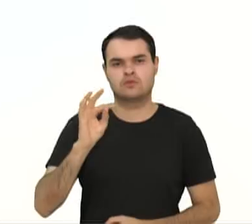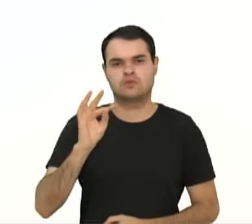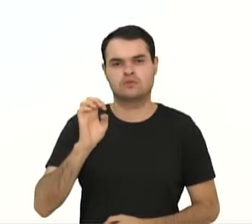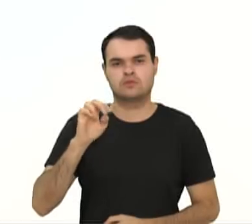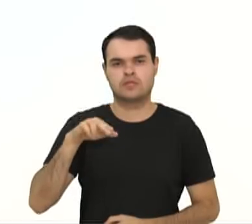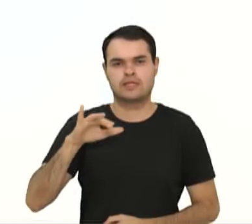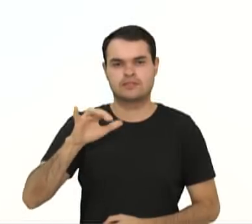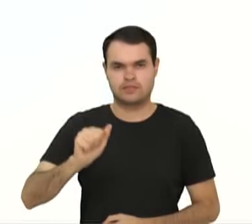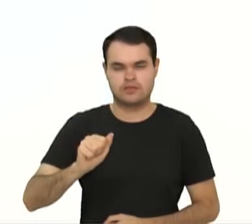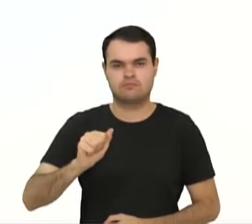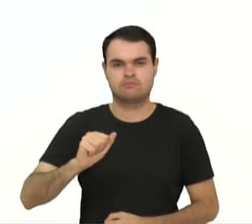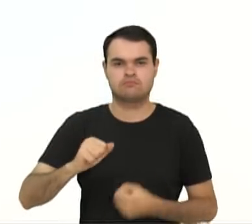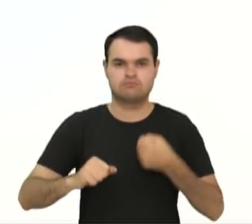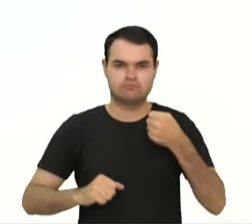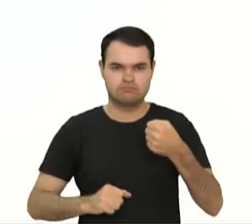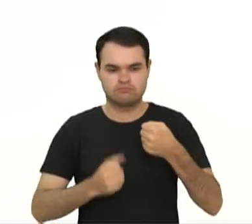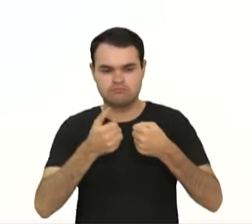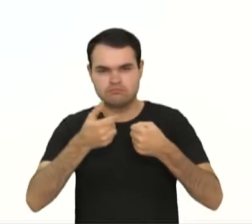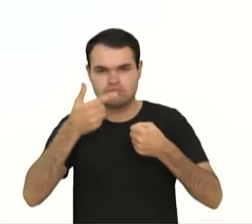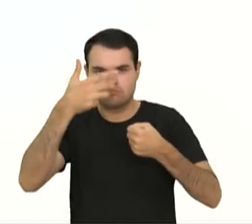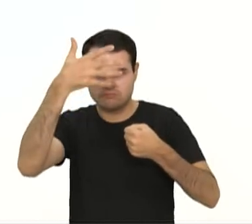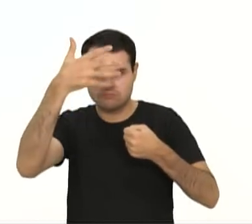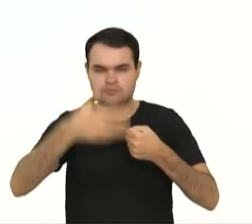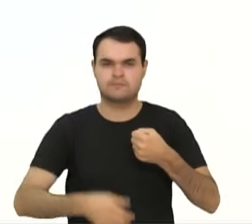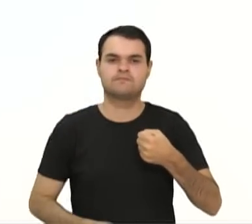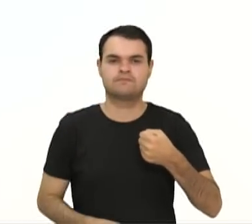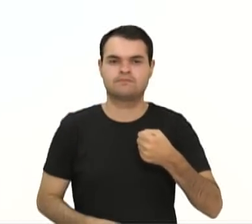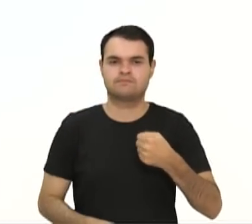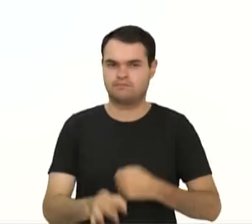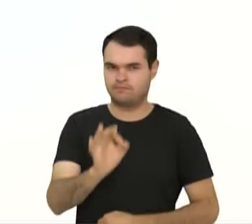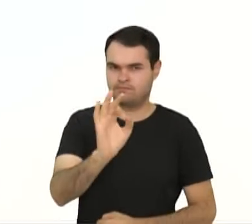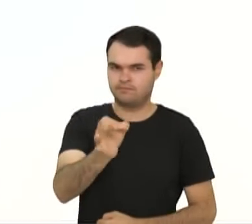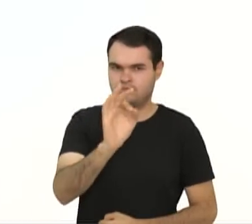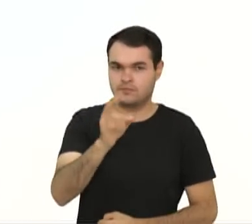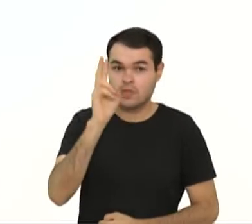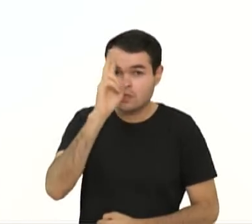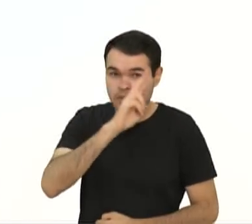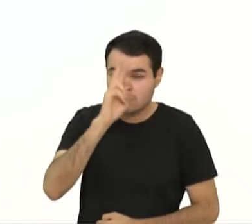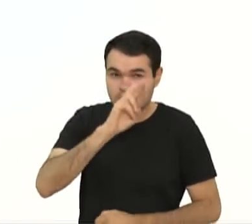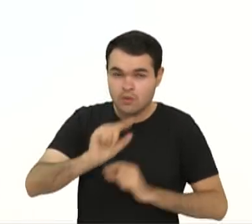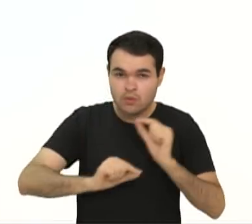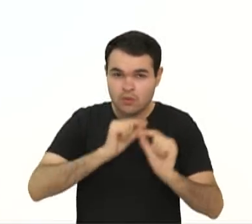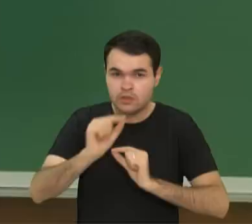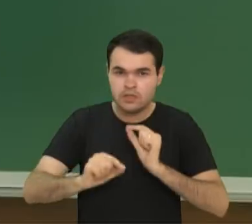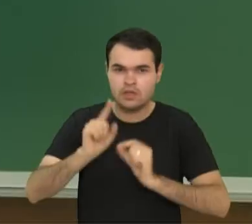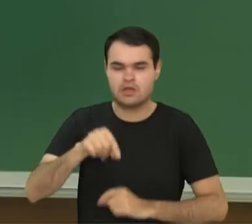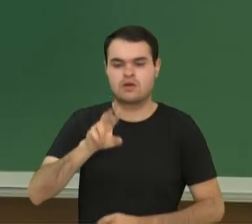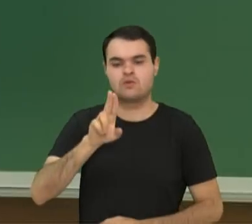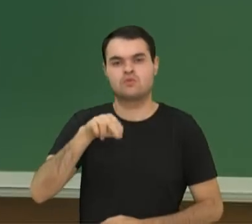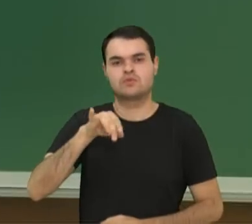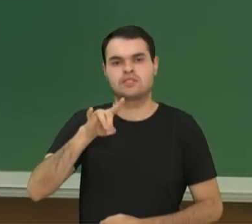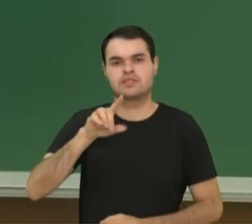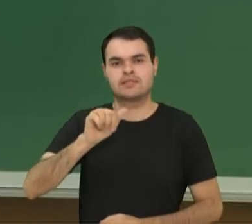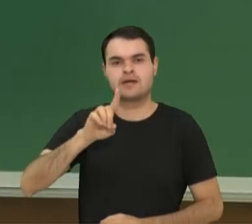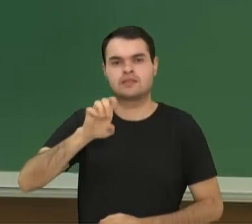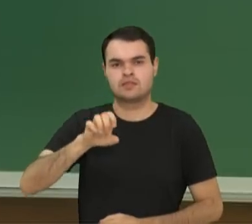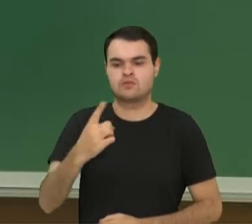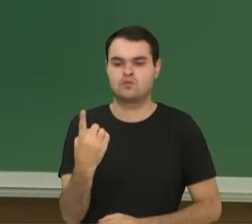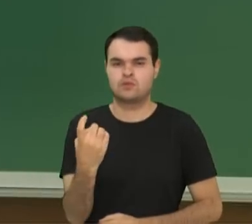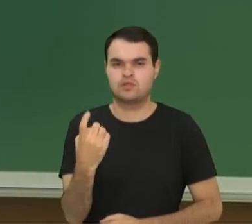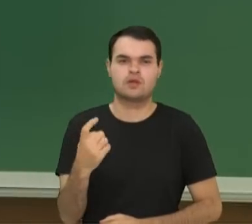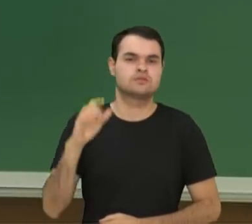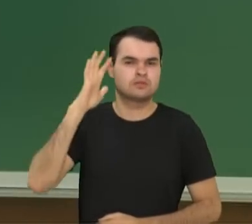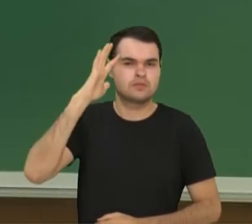vão facilitar muito o nosso estudo. Exatamente relembrando a unidade imaginária. Lembrando lá a